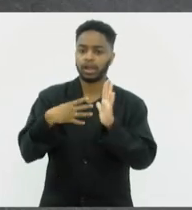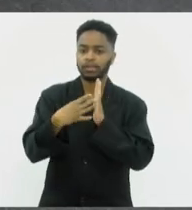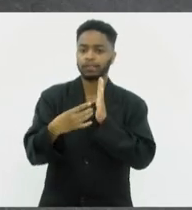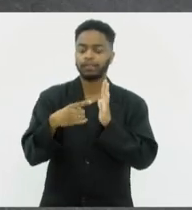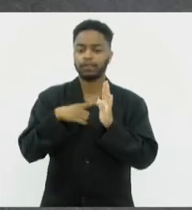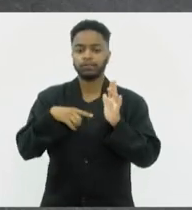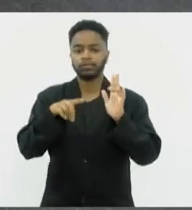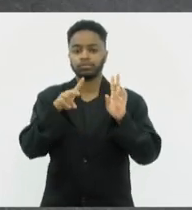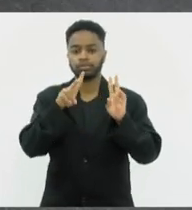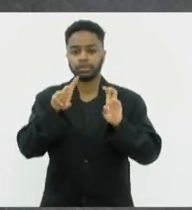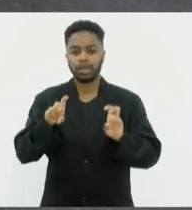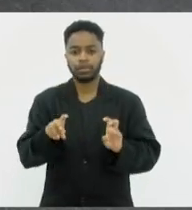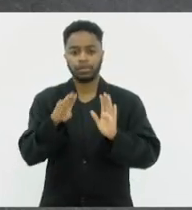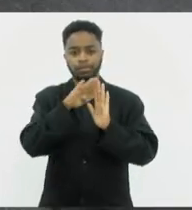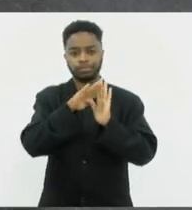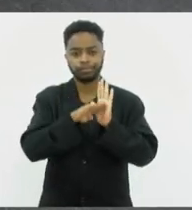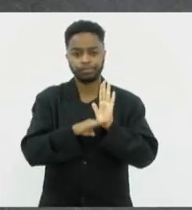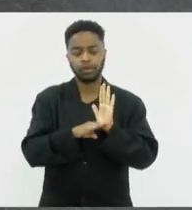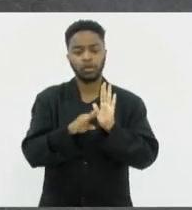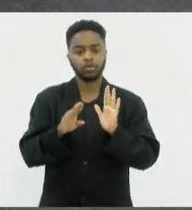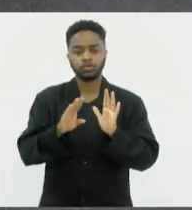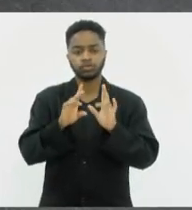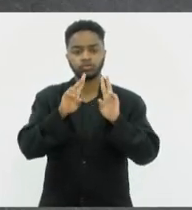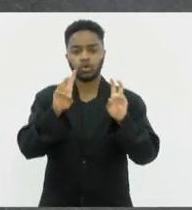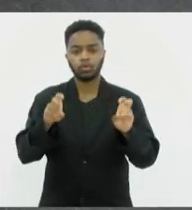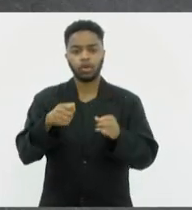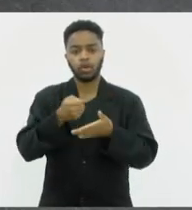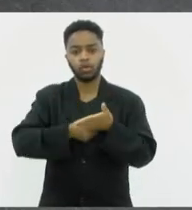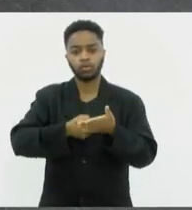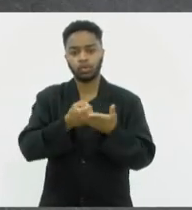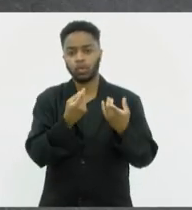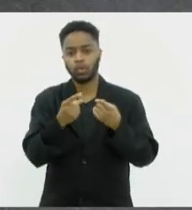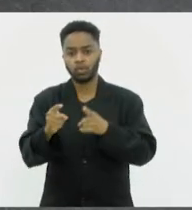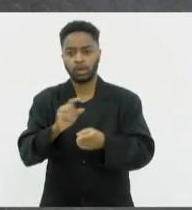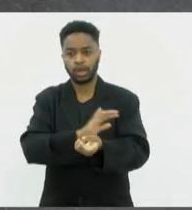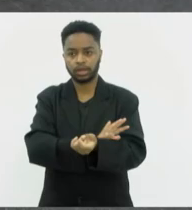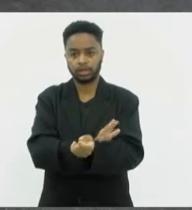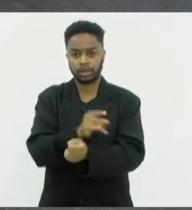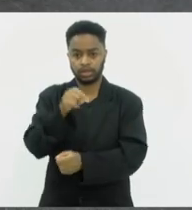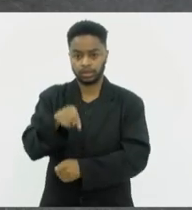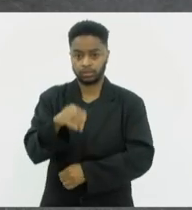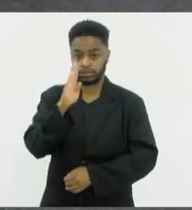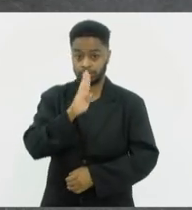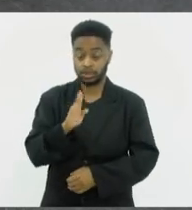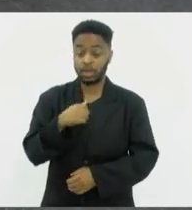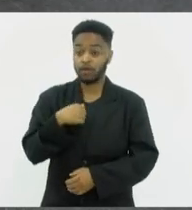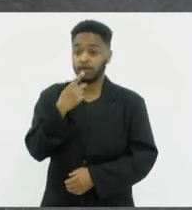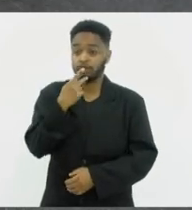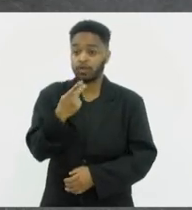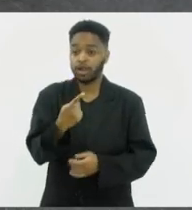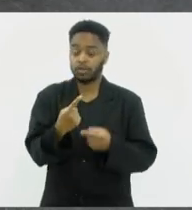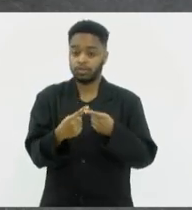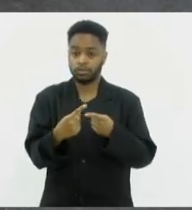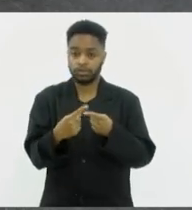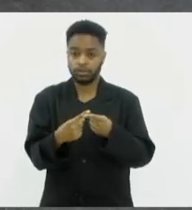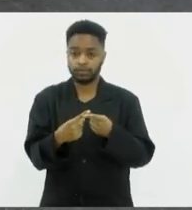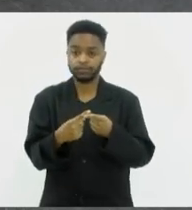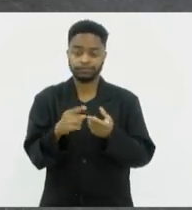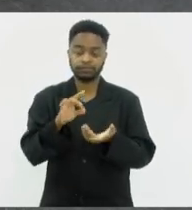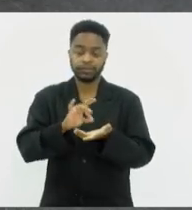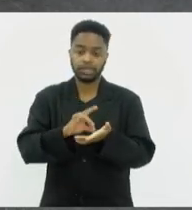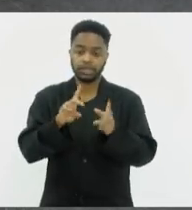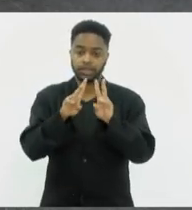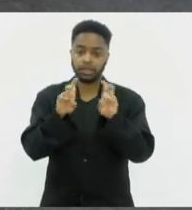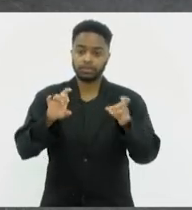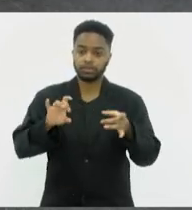agenda relacionada à luta contra o racismo no Brasil. Falo isso porque é tema da nossa